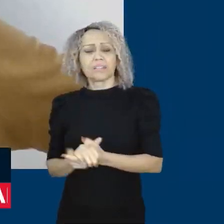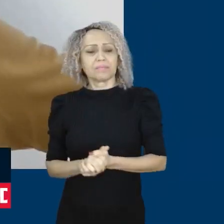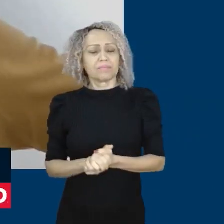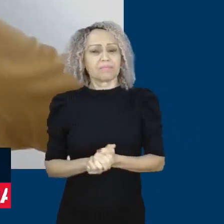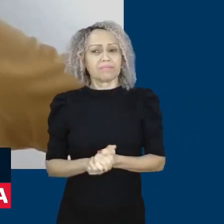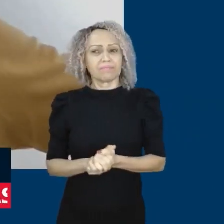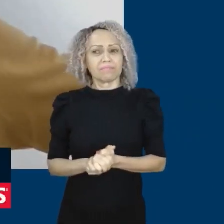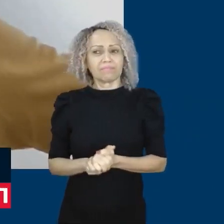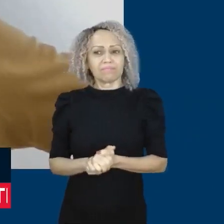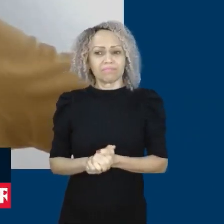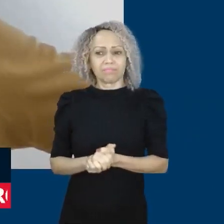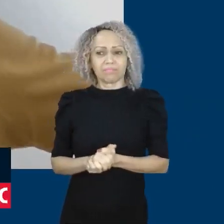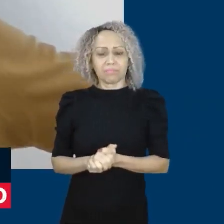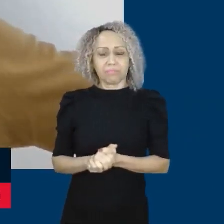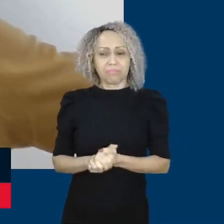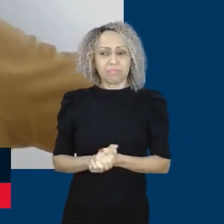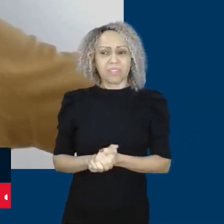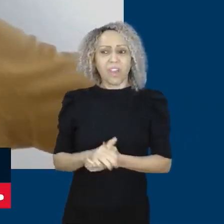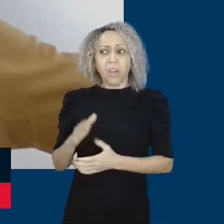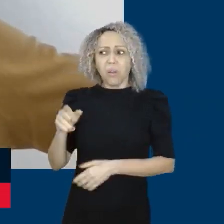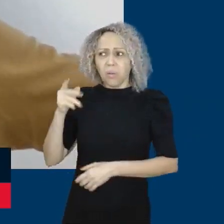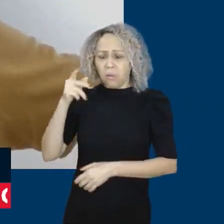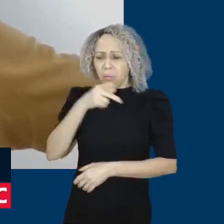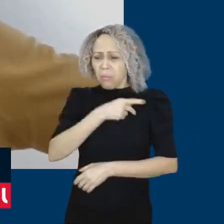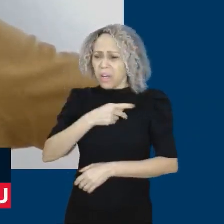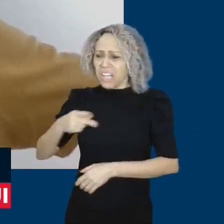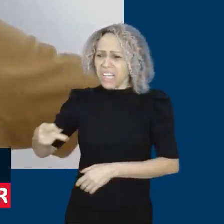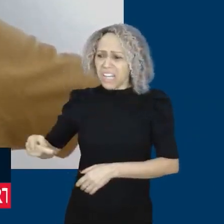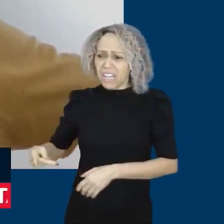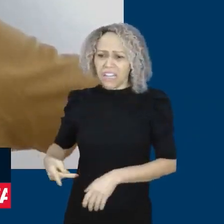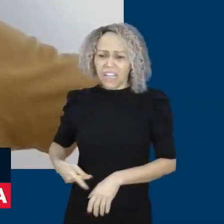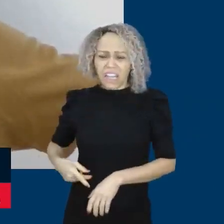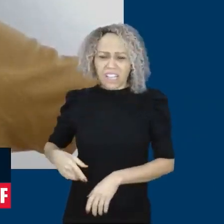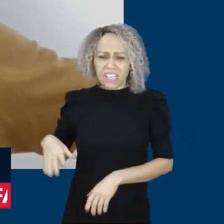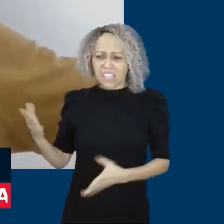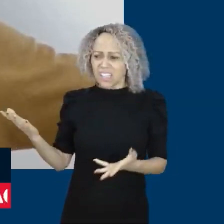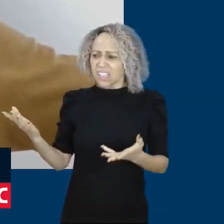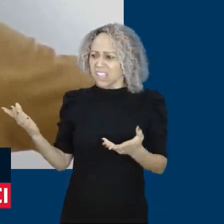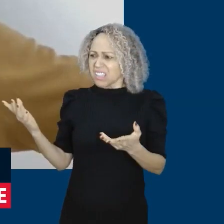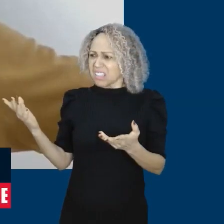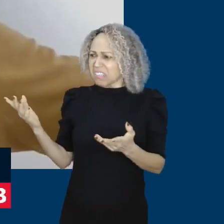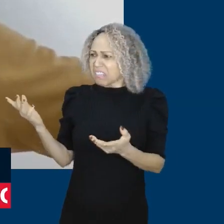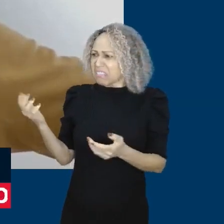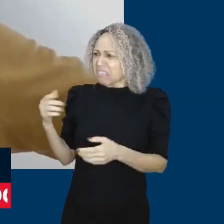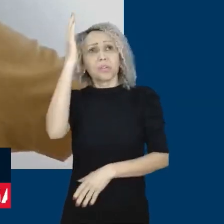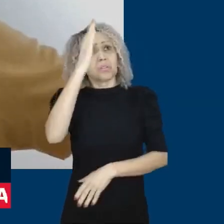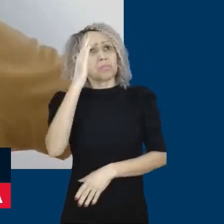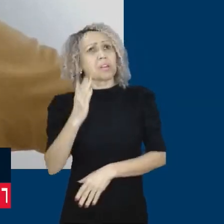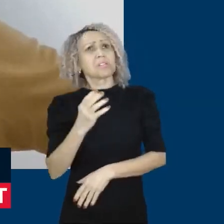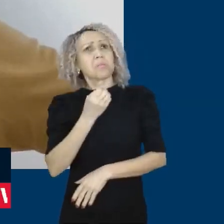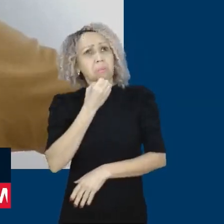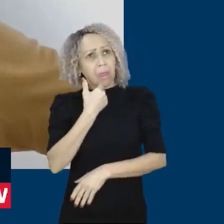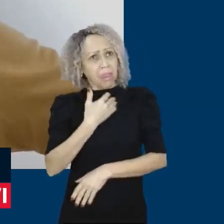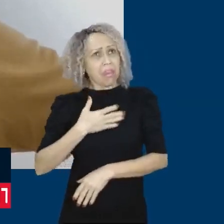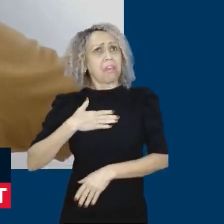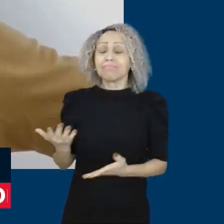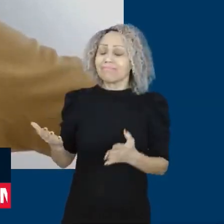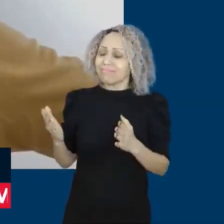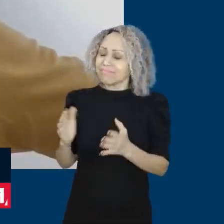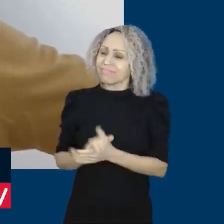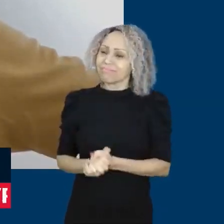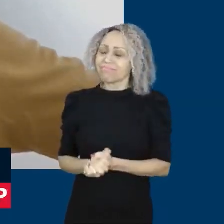onde chegamos? Um presidente tão ruim que parou de trabalhar e fez tão bem ao Brasil. E agora